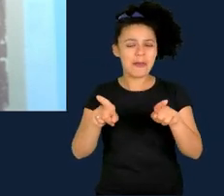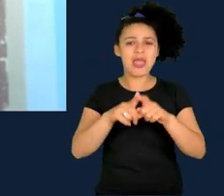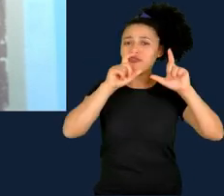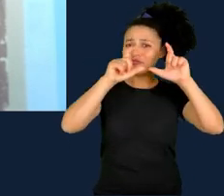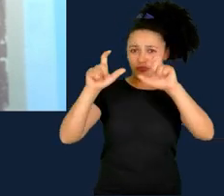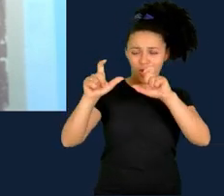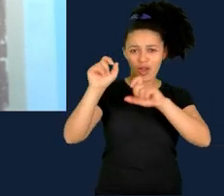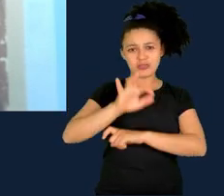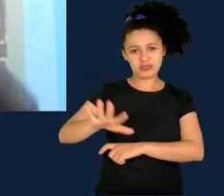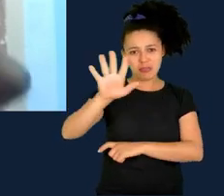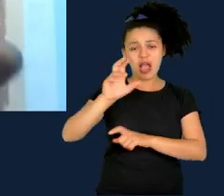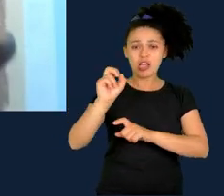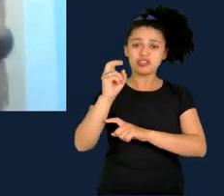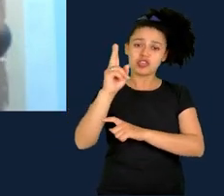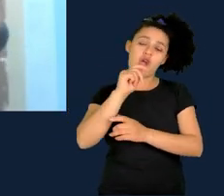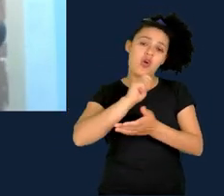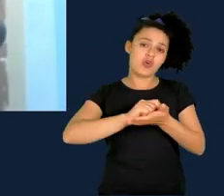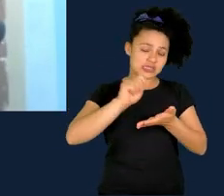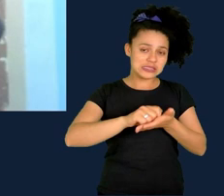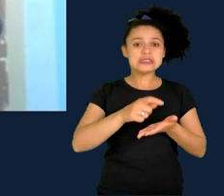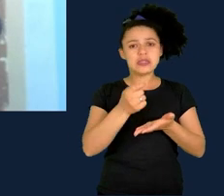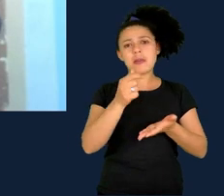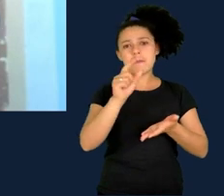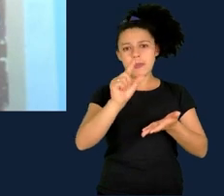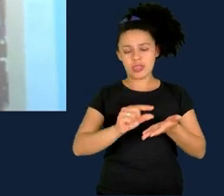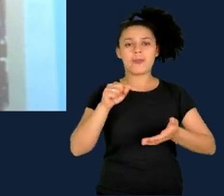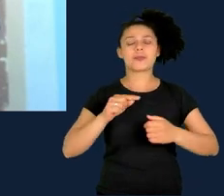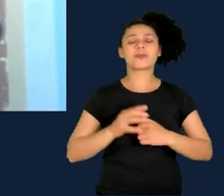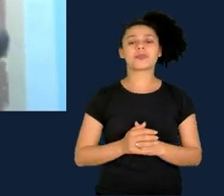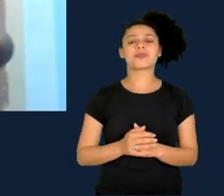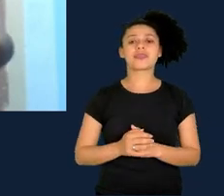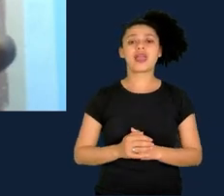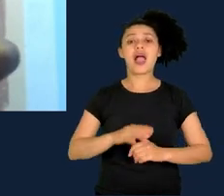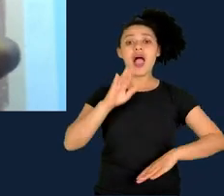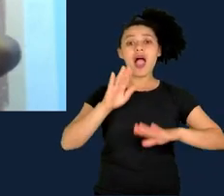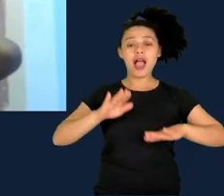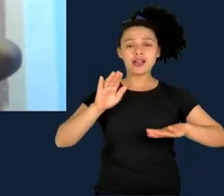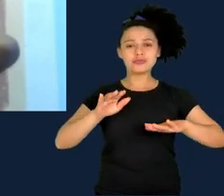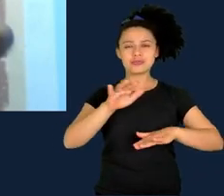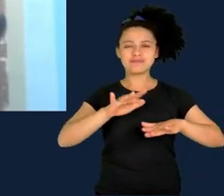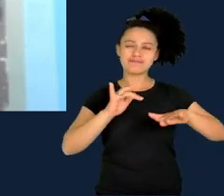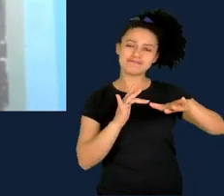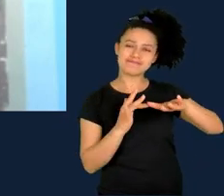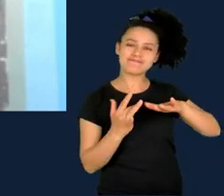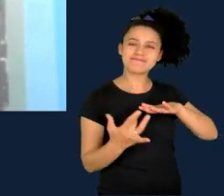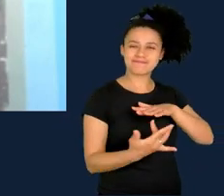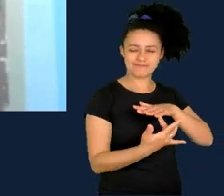pela linguagem escrita, né? Aí, às vezes, os meios sociais